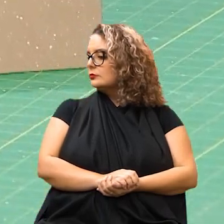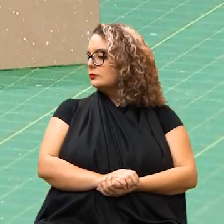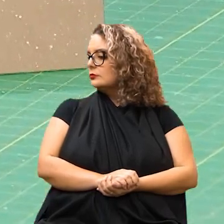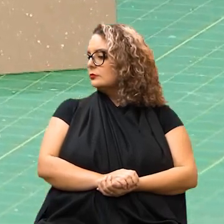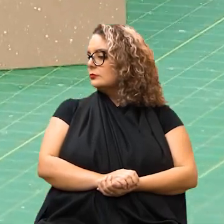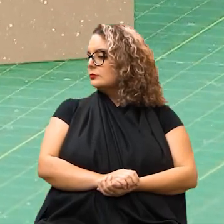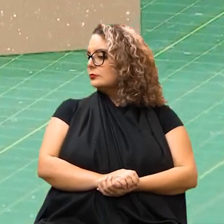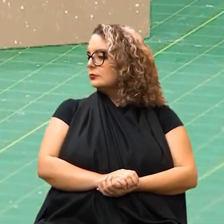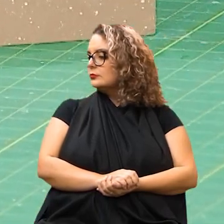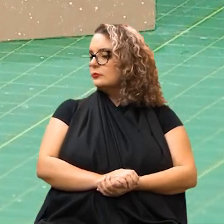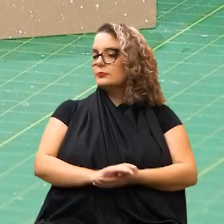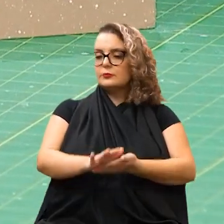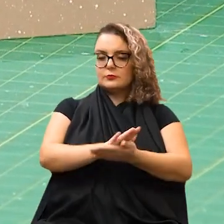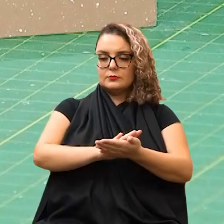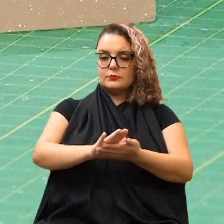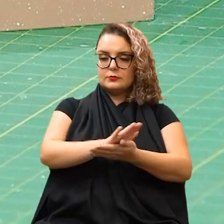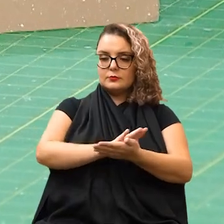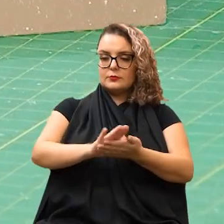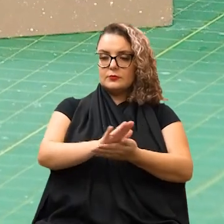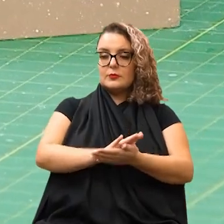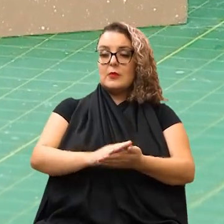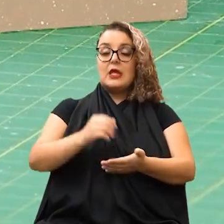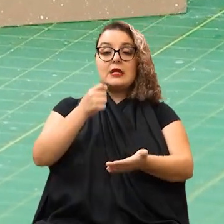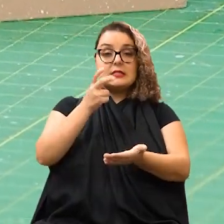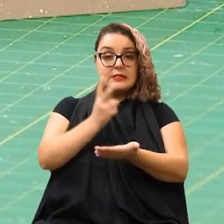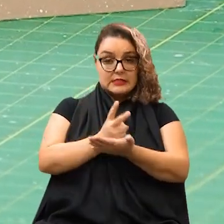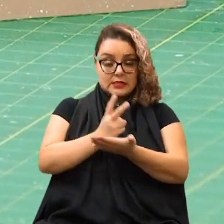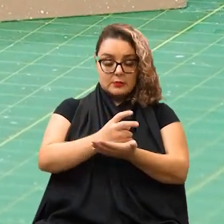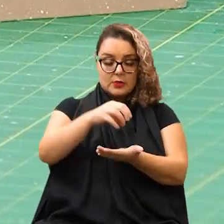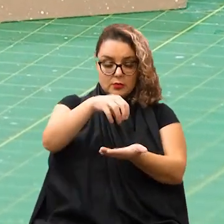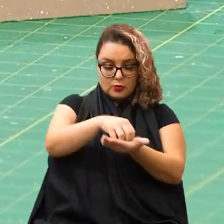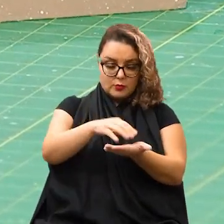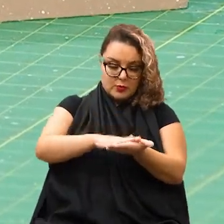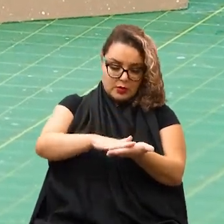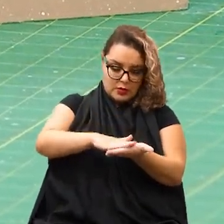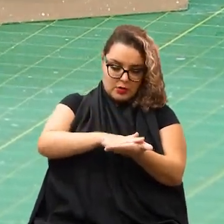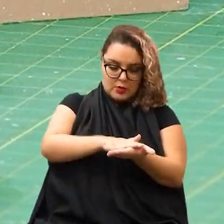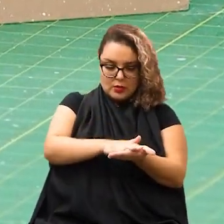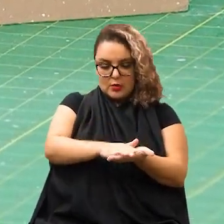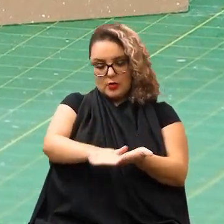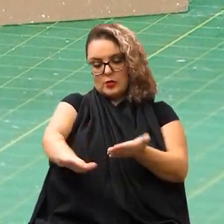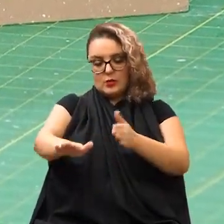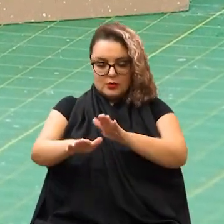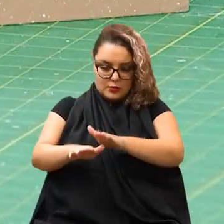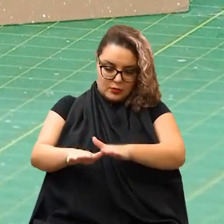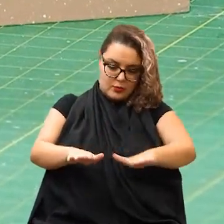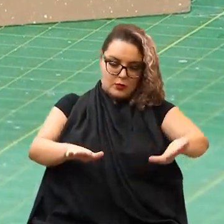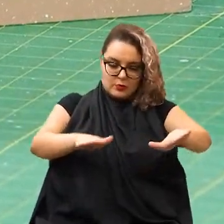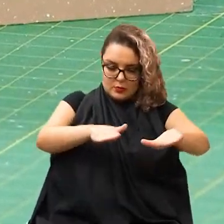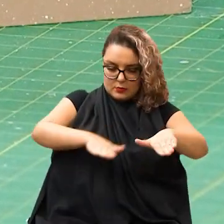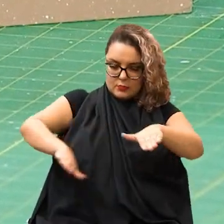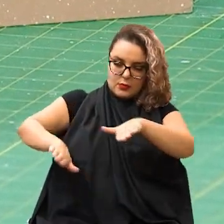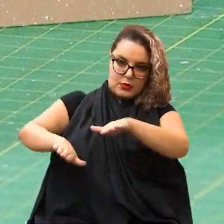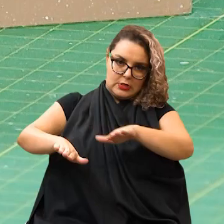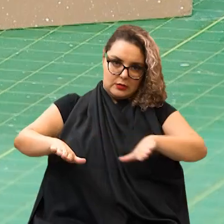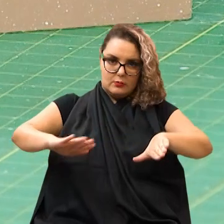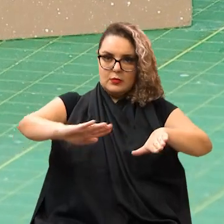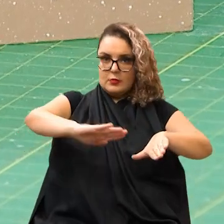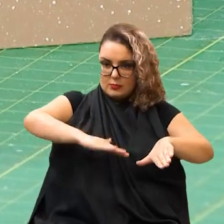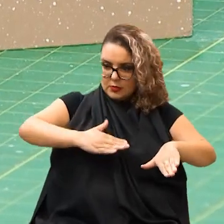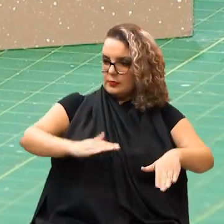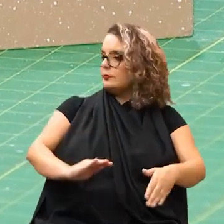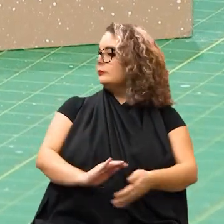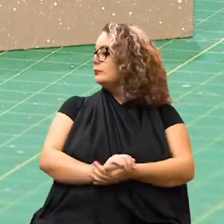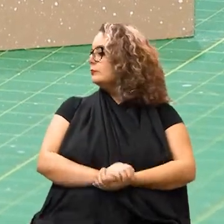Eu só ajeitei ele e aí eu aliso. Sempre do centro, primeiro, pra fora. Pra fora. Sempre.